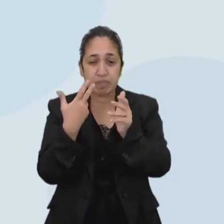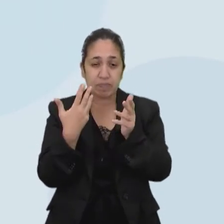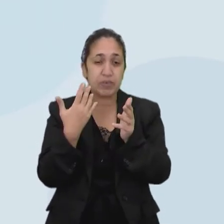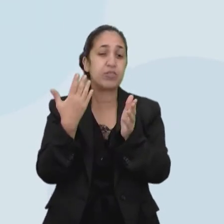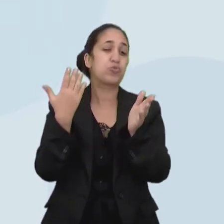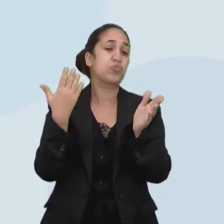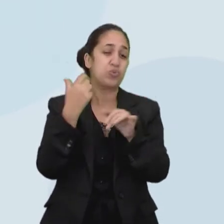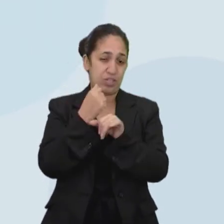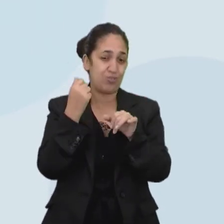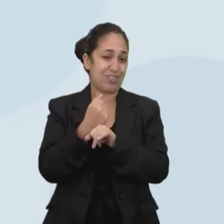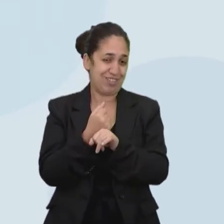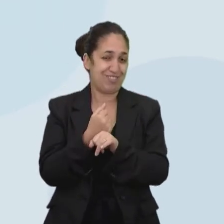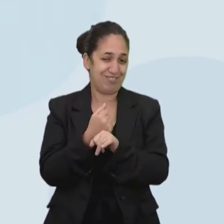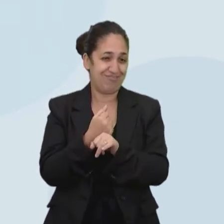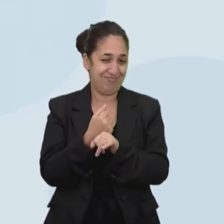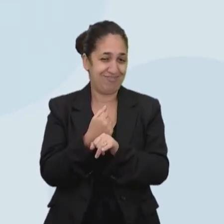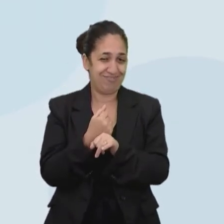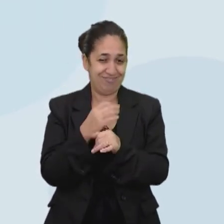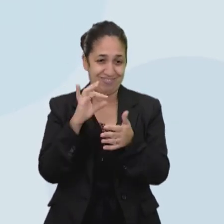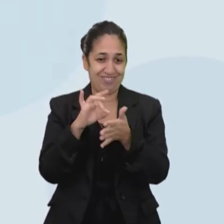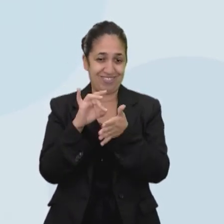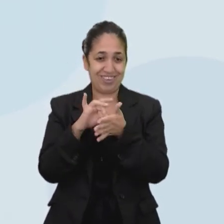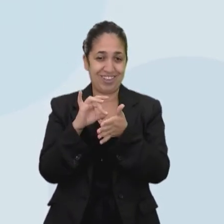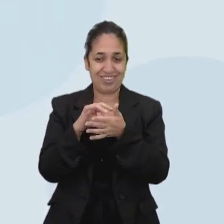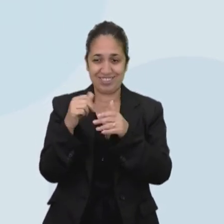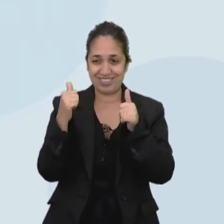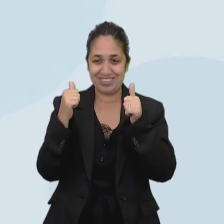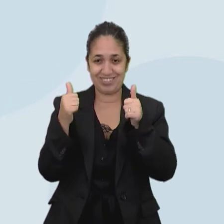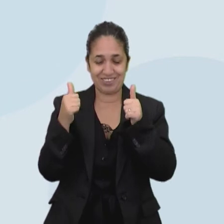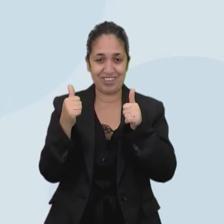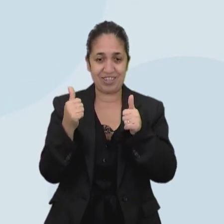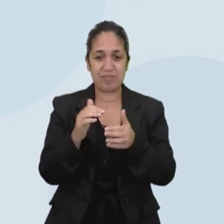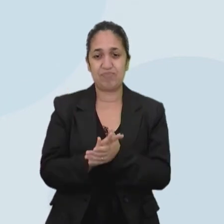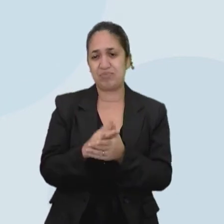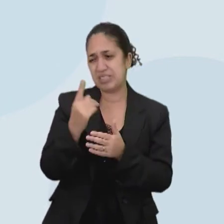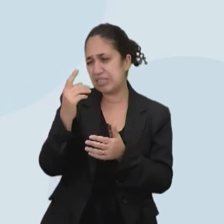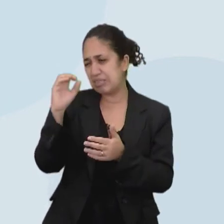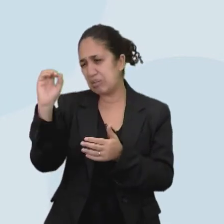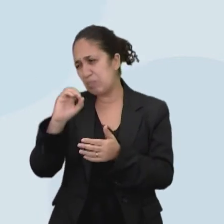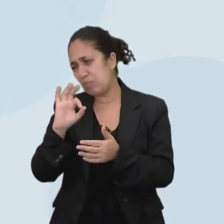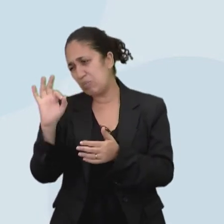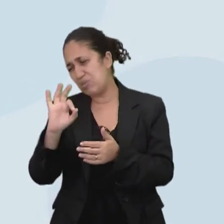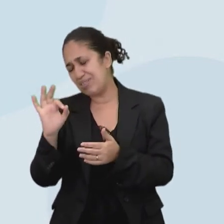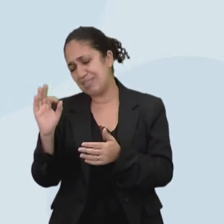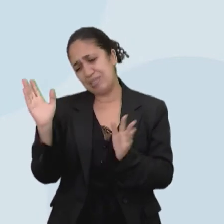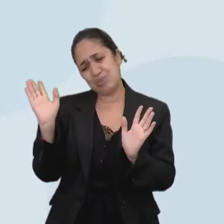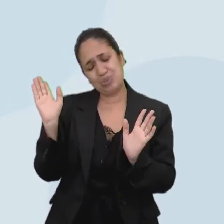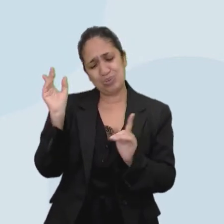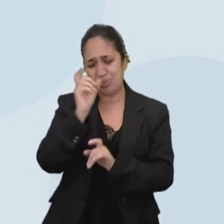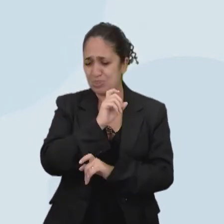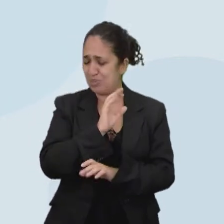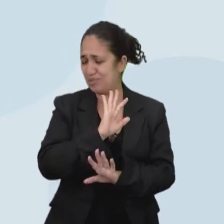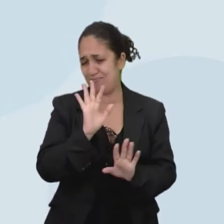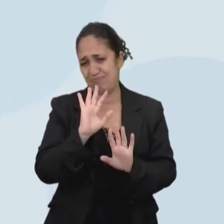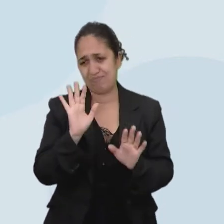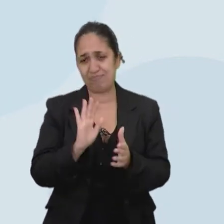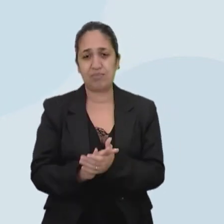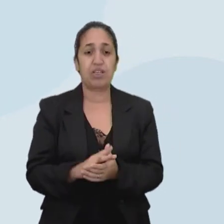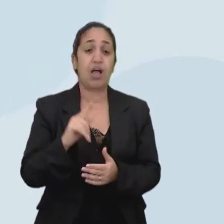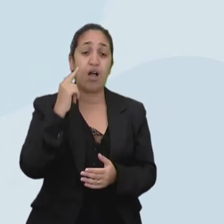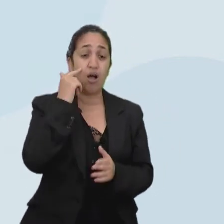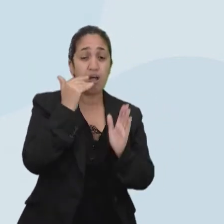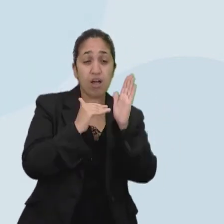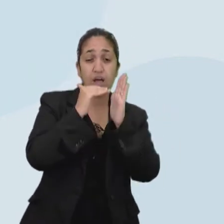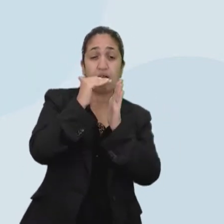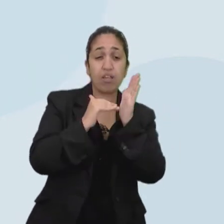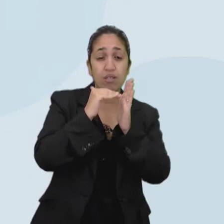o resultado dos dados reais, tá ok? Mais próximo, mas 100% é complicado, isso não vai acontecer. Nível de